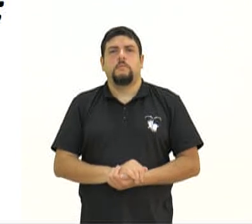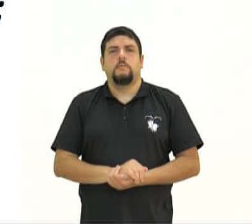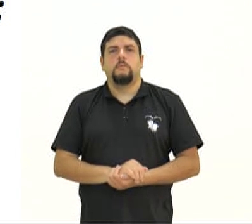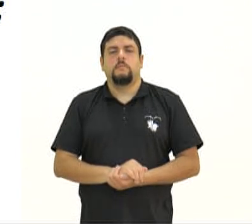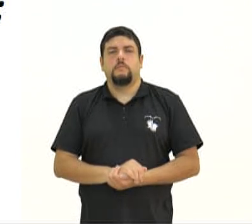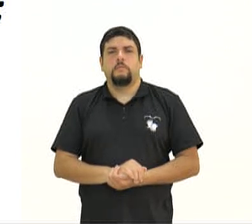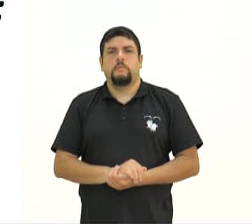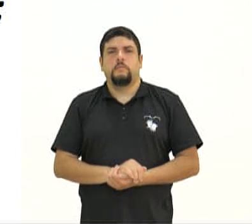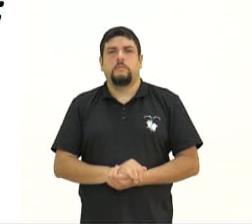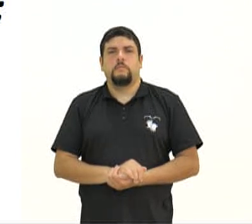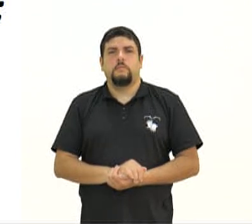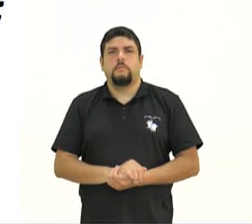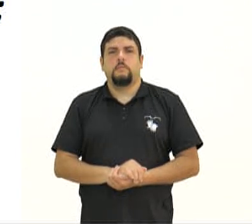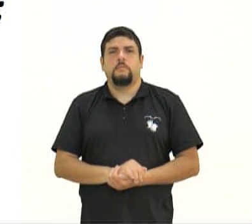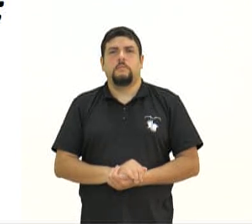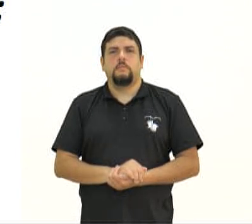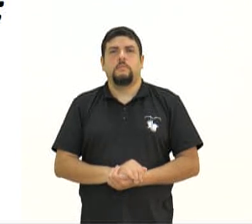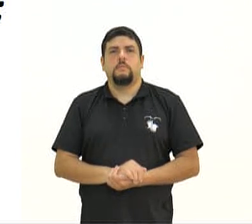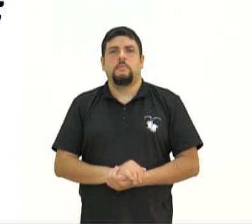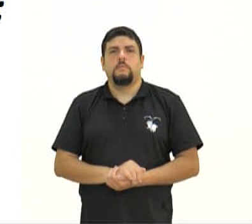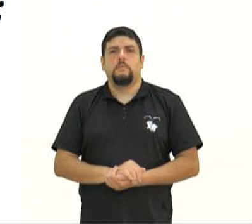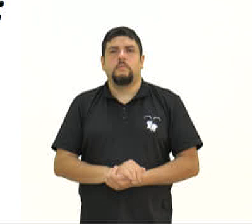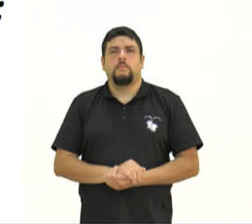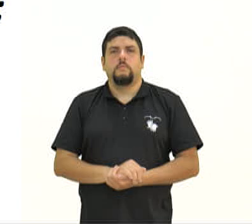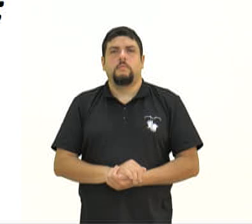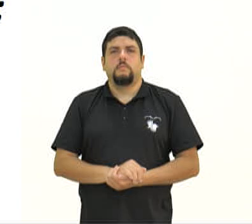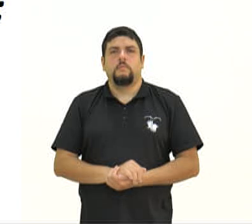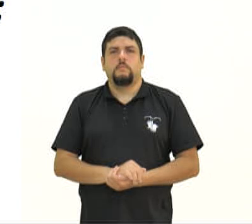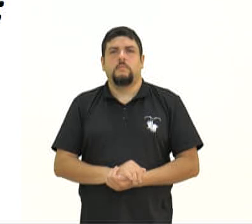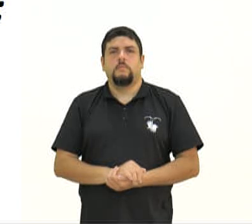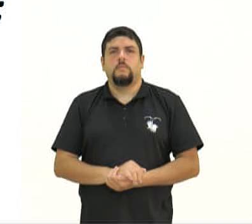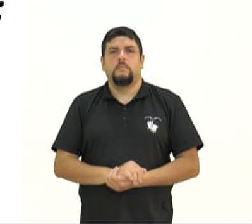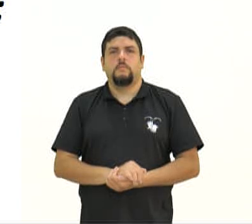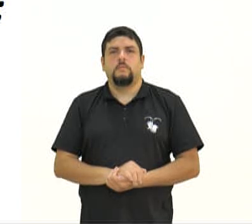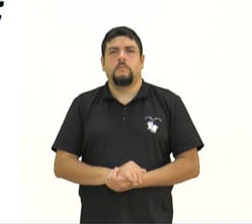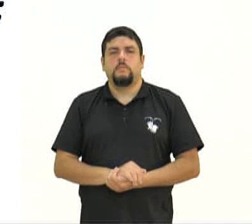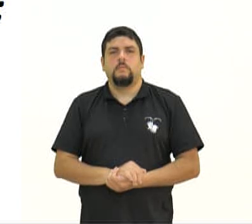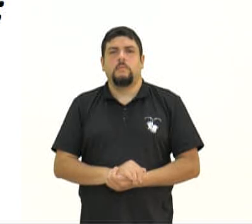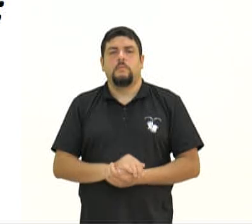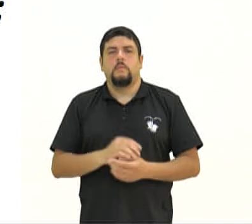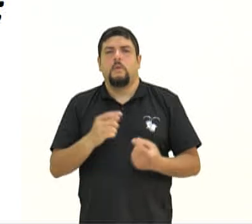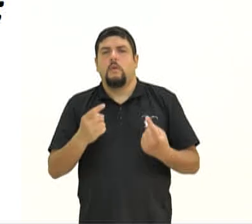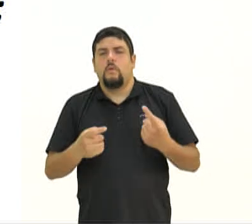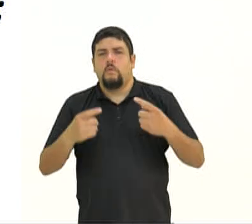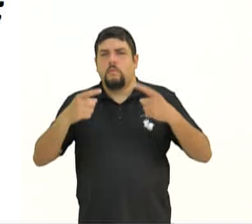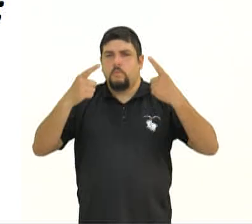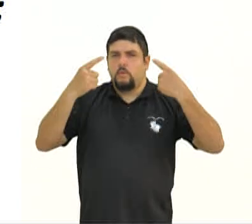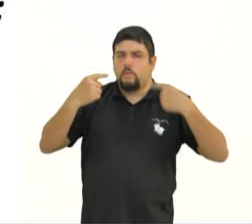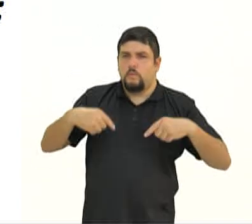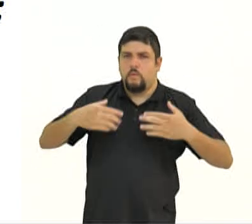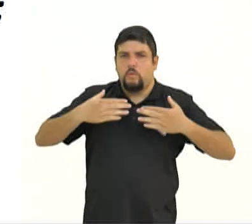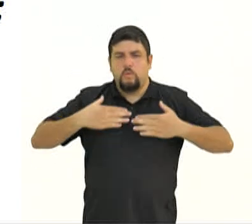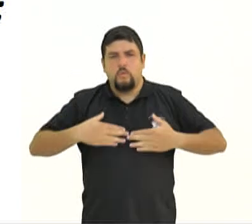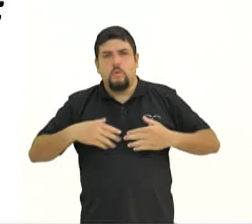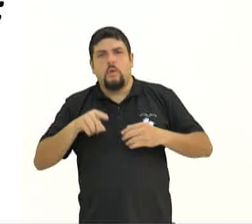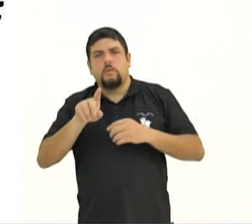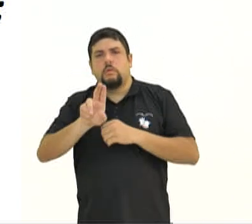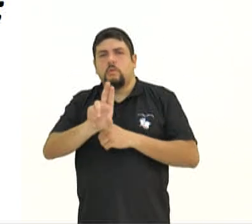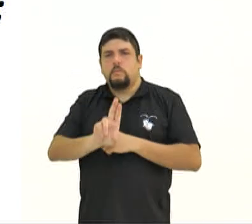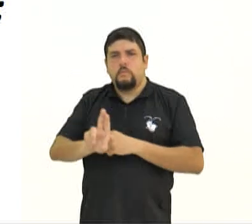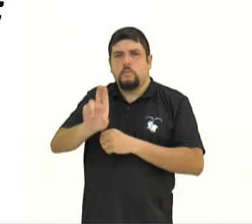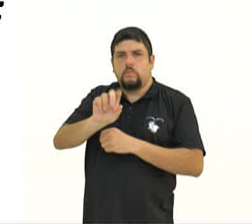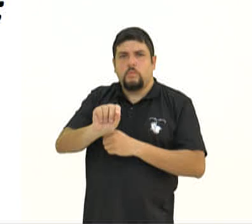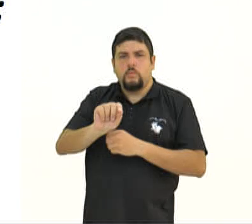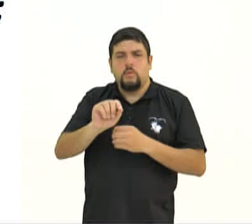ombros, ou os ojos, as manos e os dedos. Que partes do corpo aí você utiliza para manipular,